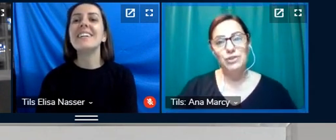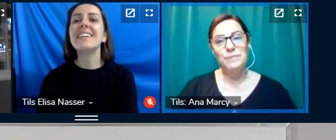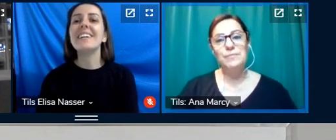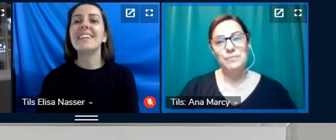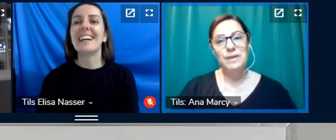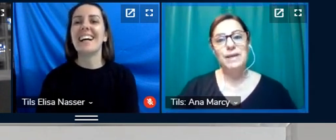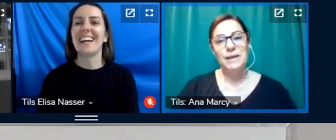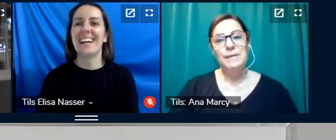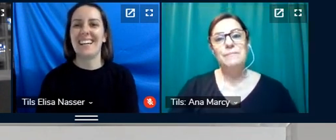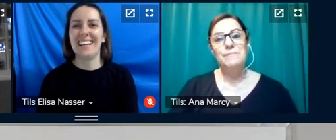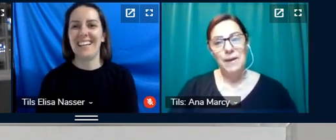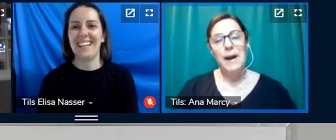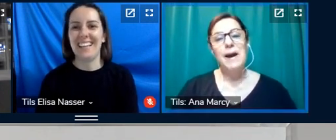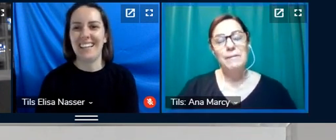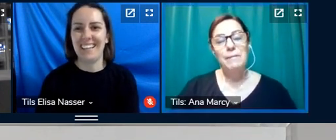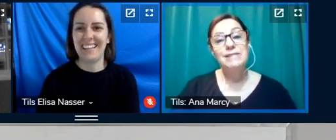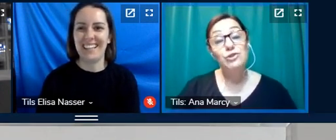É.